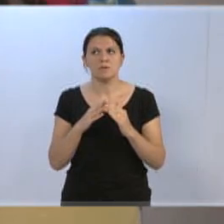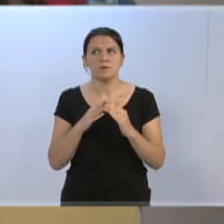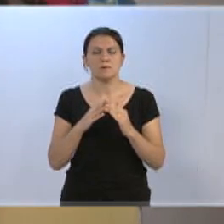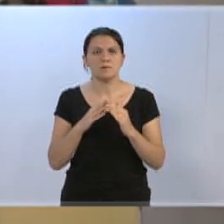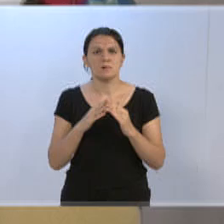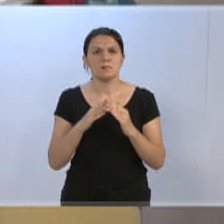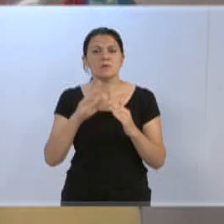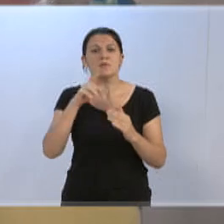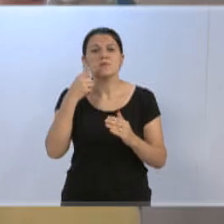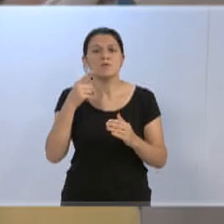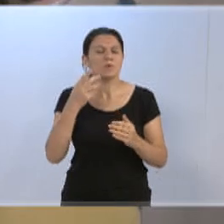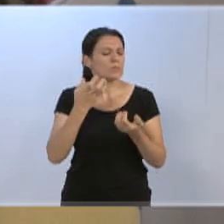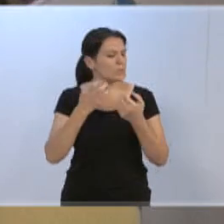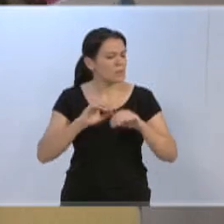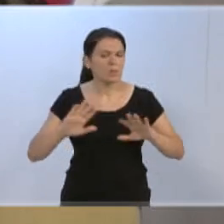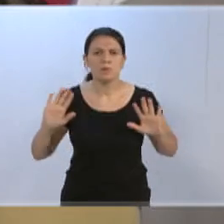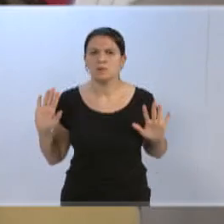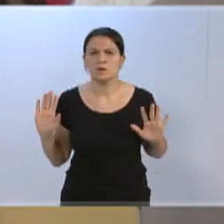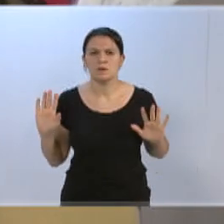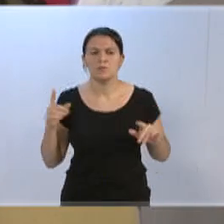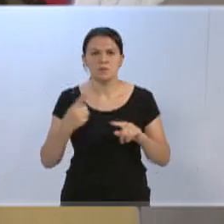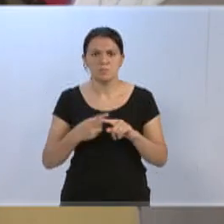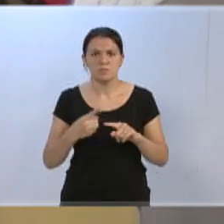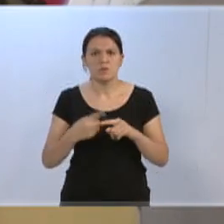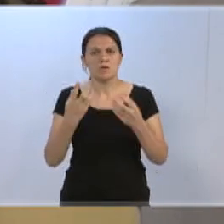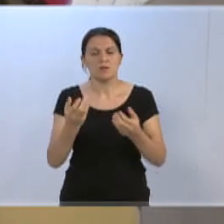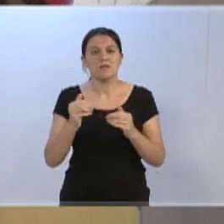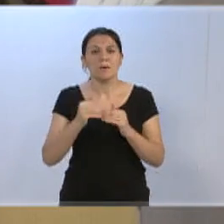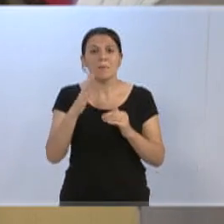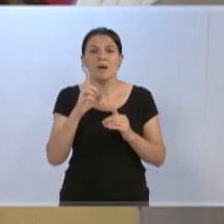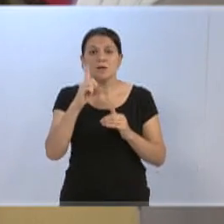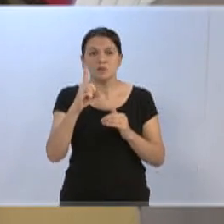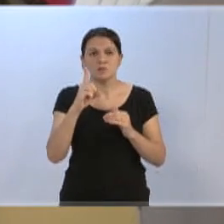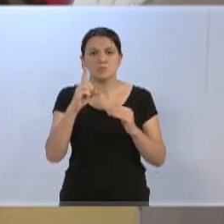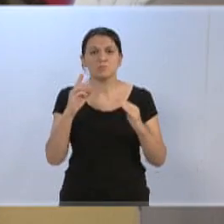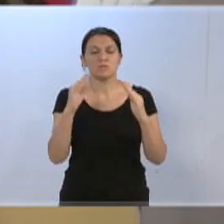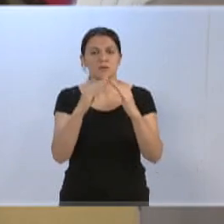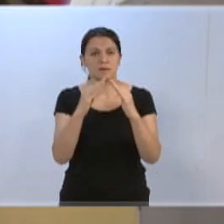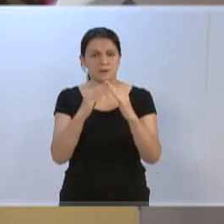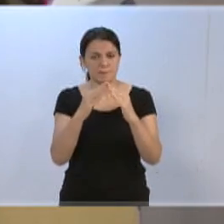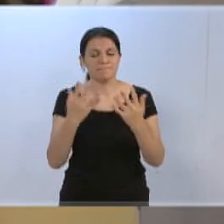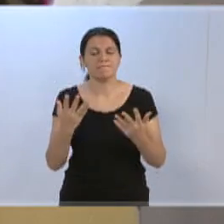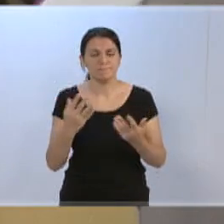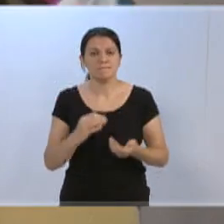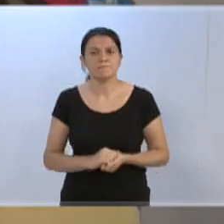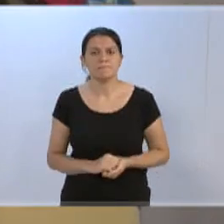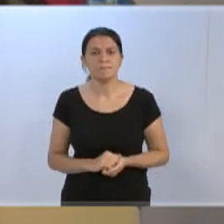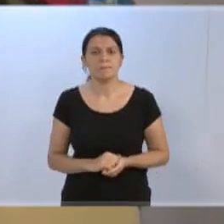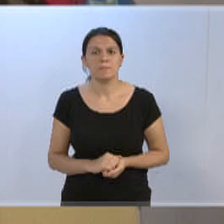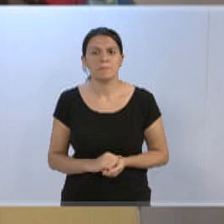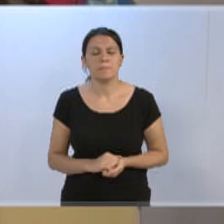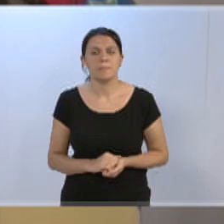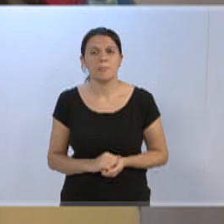isso. Por quê? Porque ela quer mais um imóvel, ele quer mais um imóvel, e